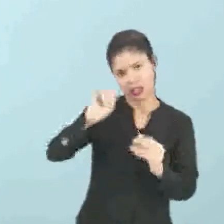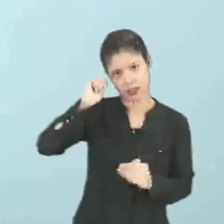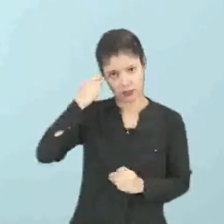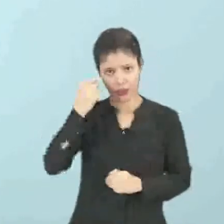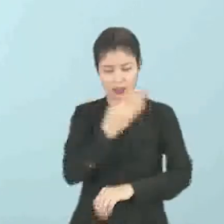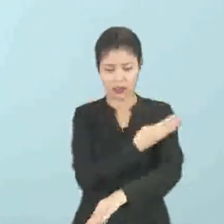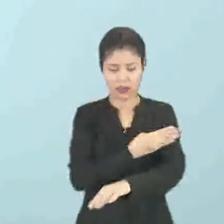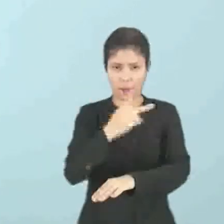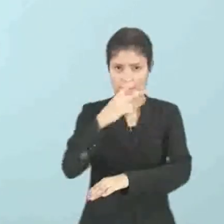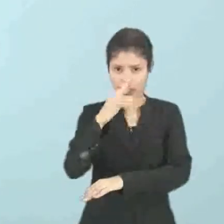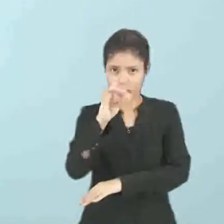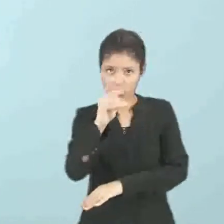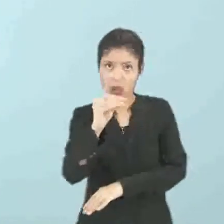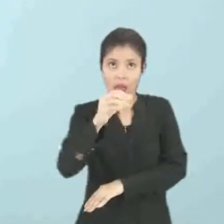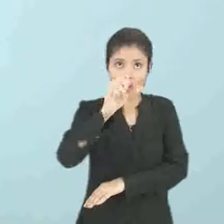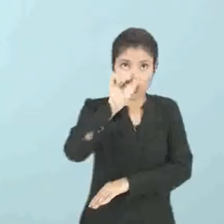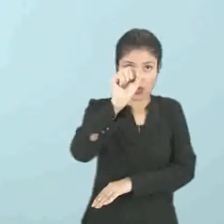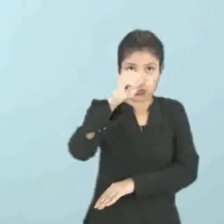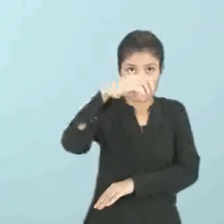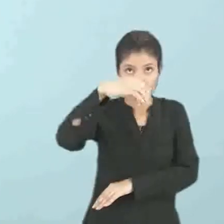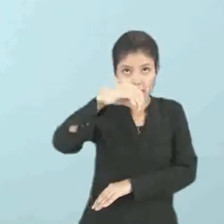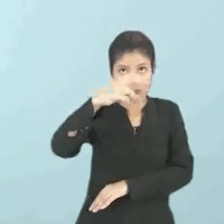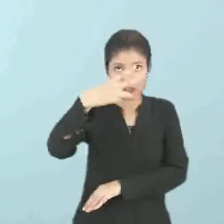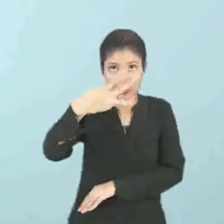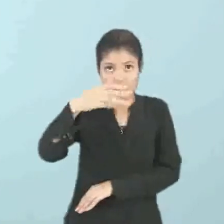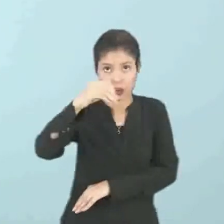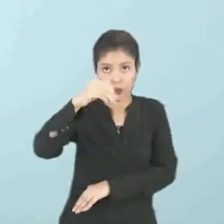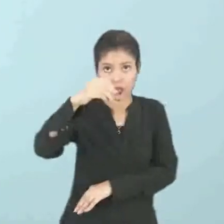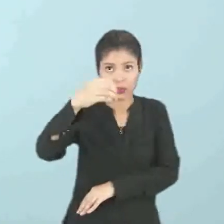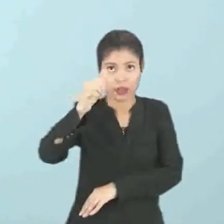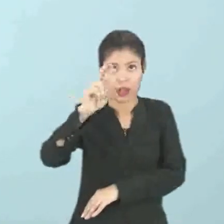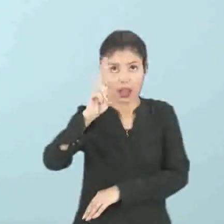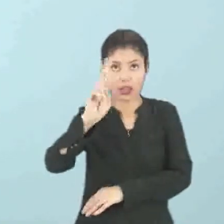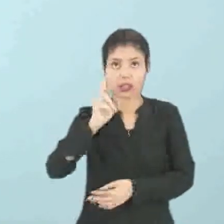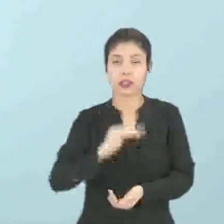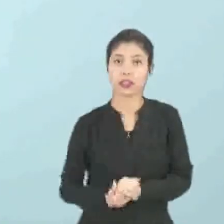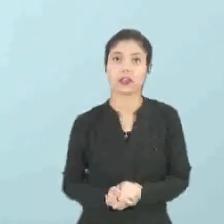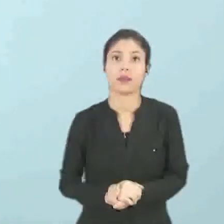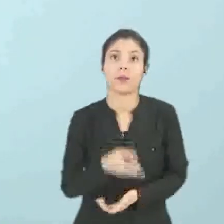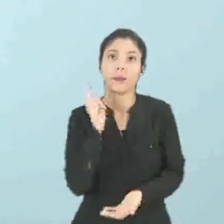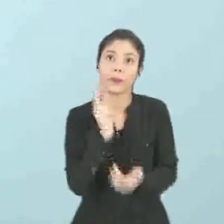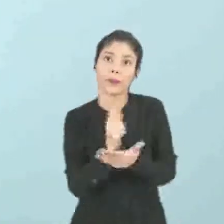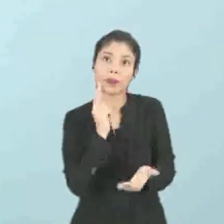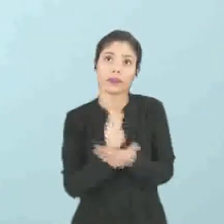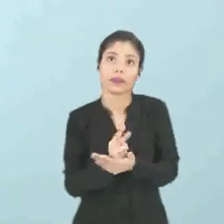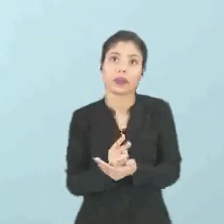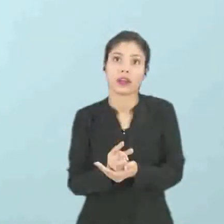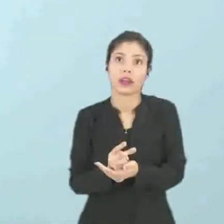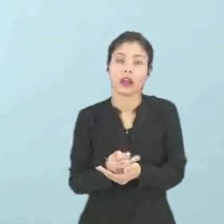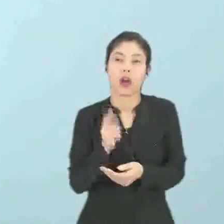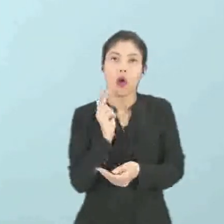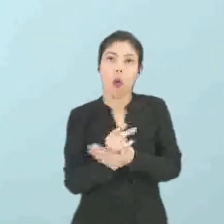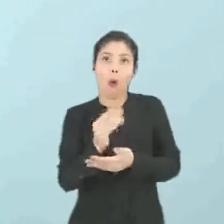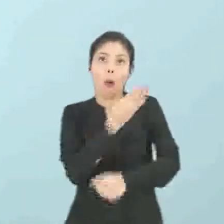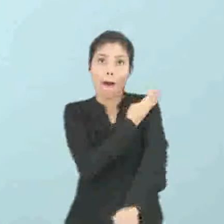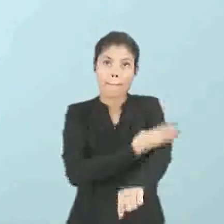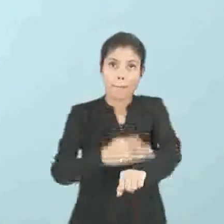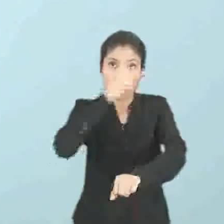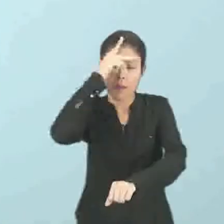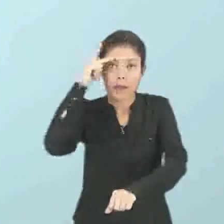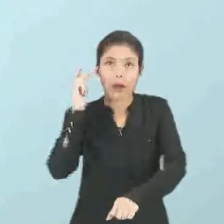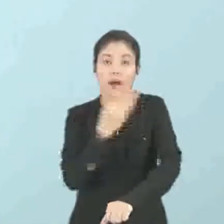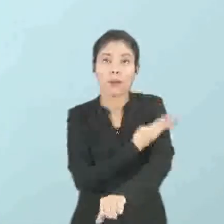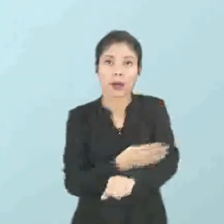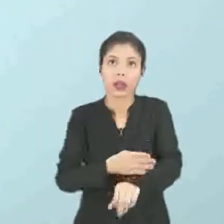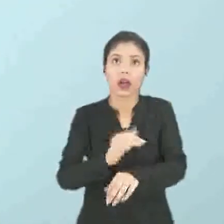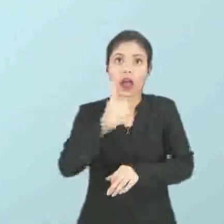pretos e pardos era de R$ 934 em 2018. No mesmo ano, os brancos ganhavam em média